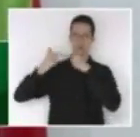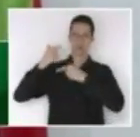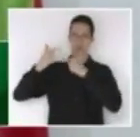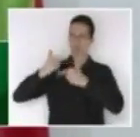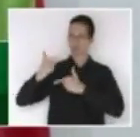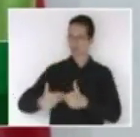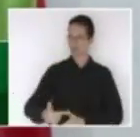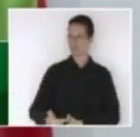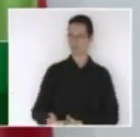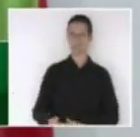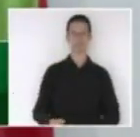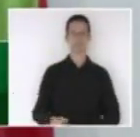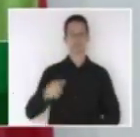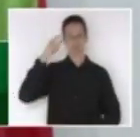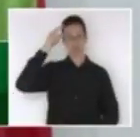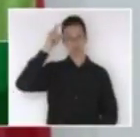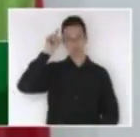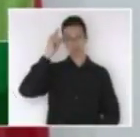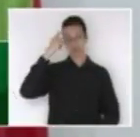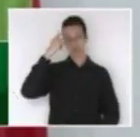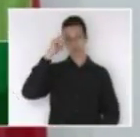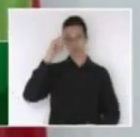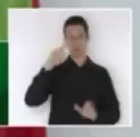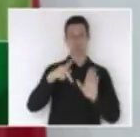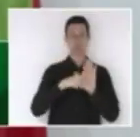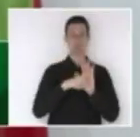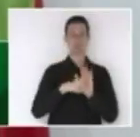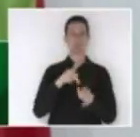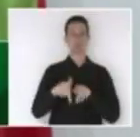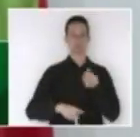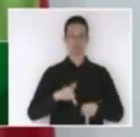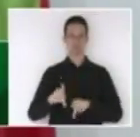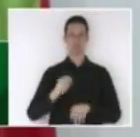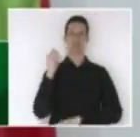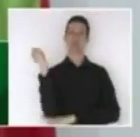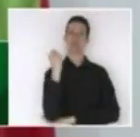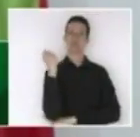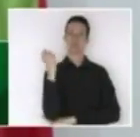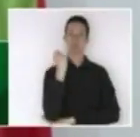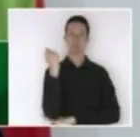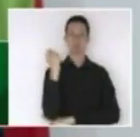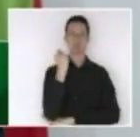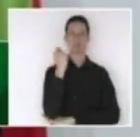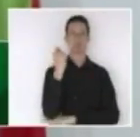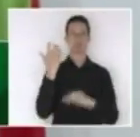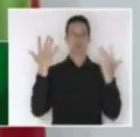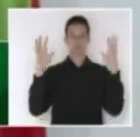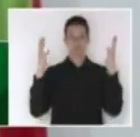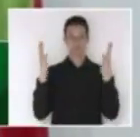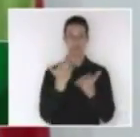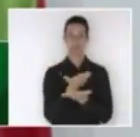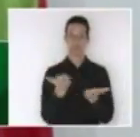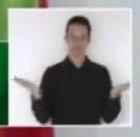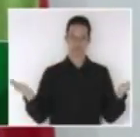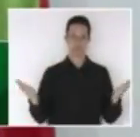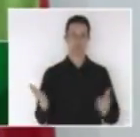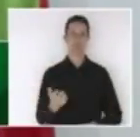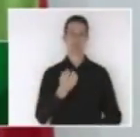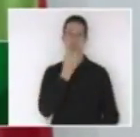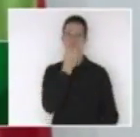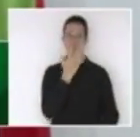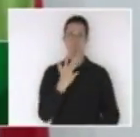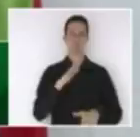ontem então o dia do gaúcho, da gaúcha, cumprimentar todos, parabenizar pelo belo movimento que